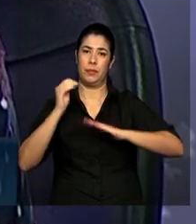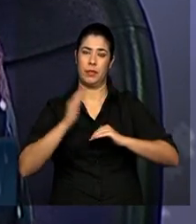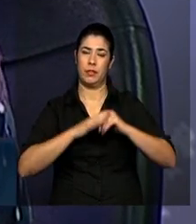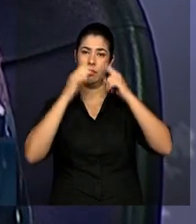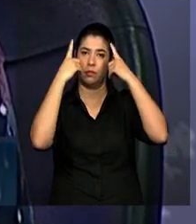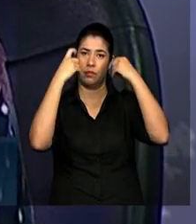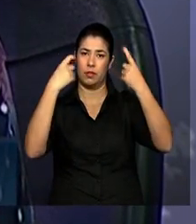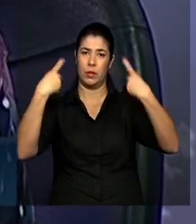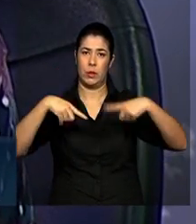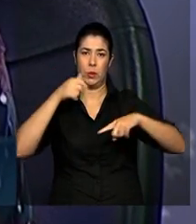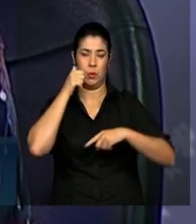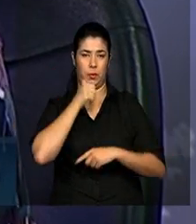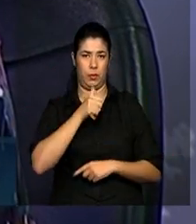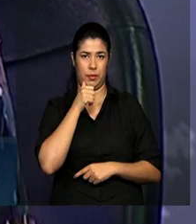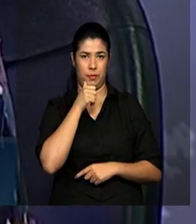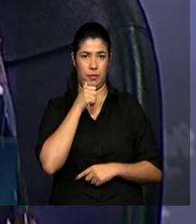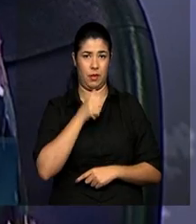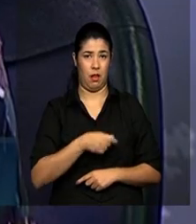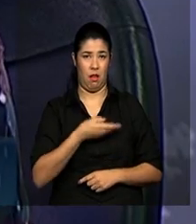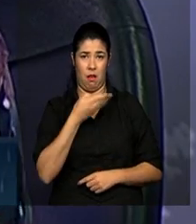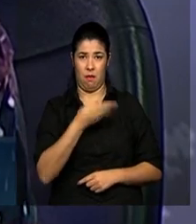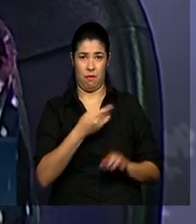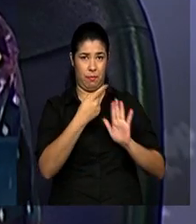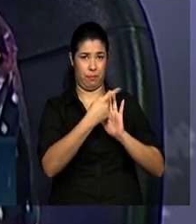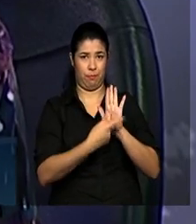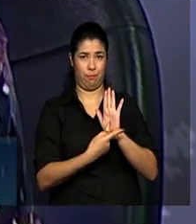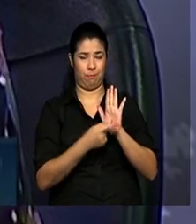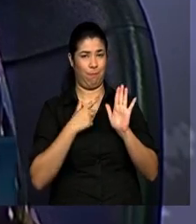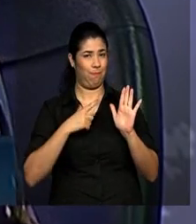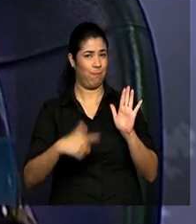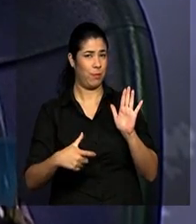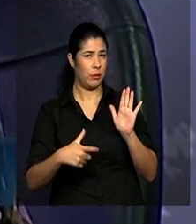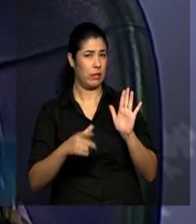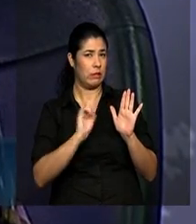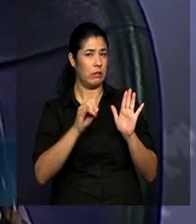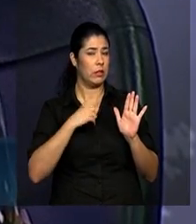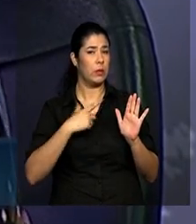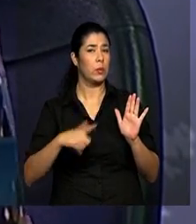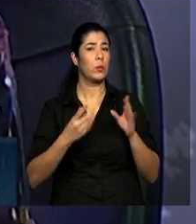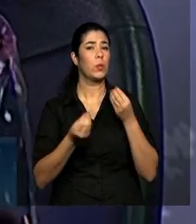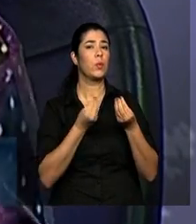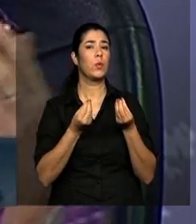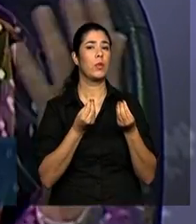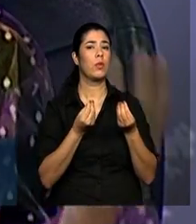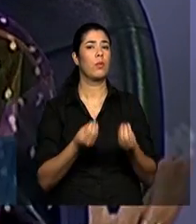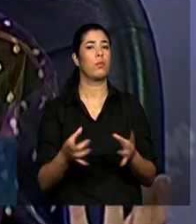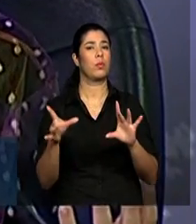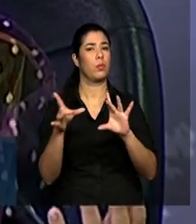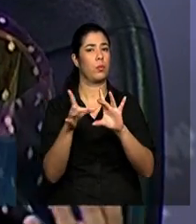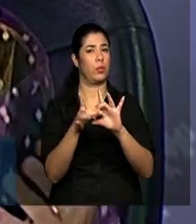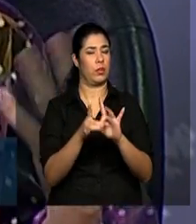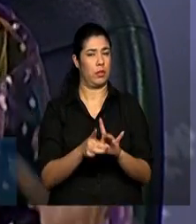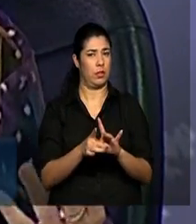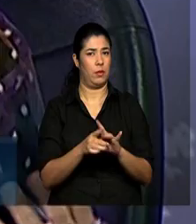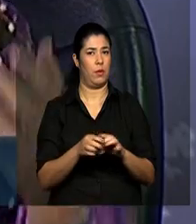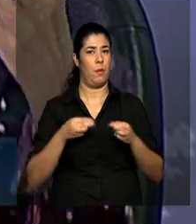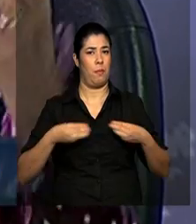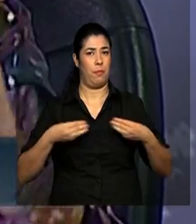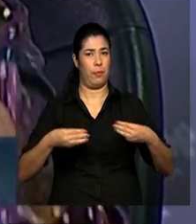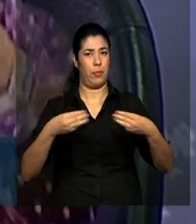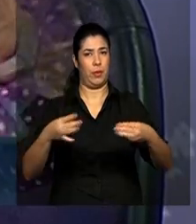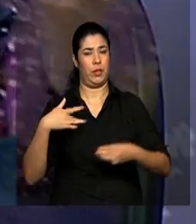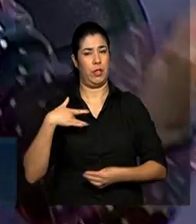Não existiria essa portaria se não existisse o Ministério da Saúde, dirigido